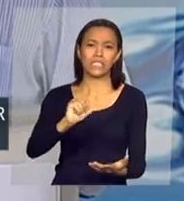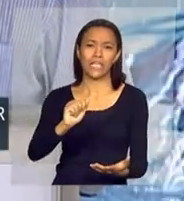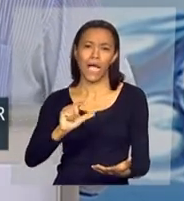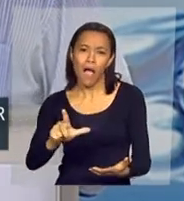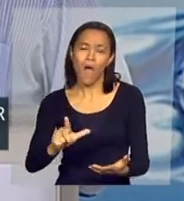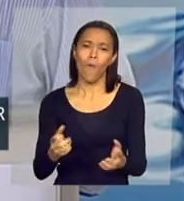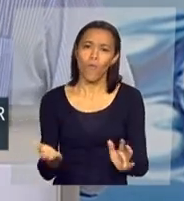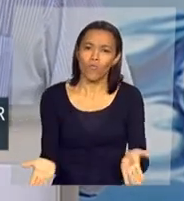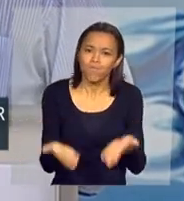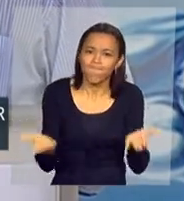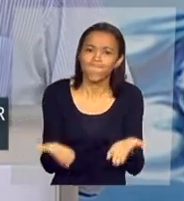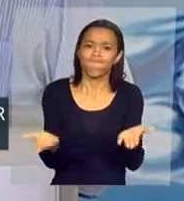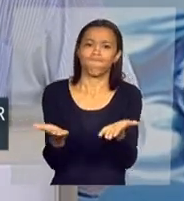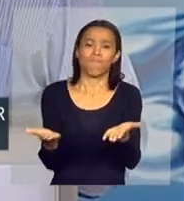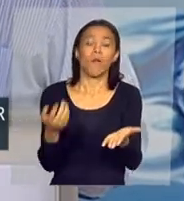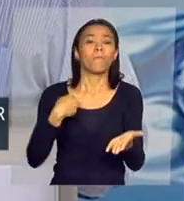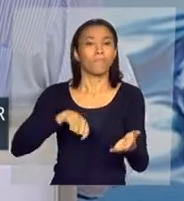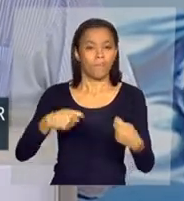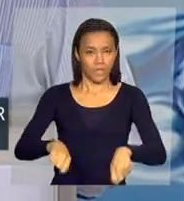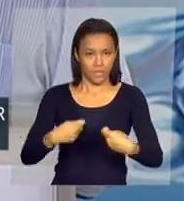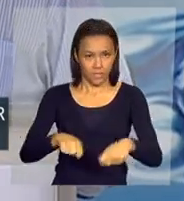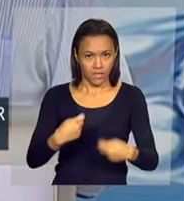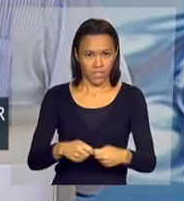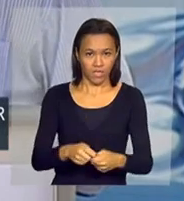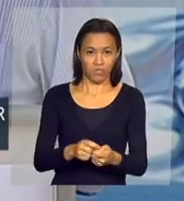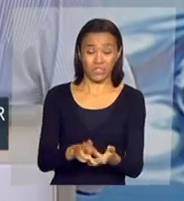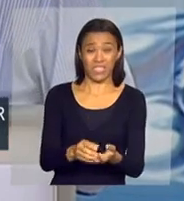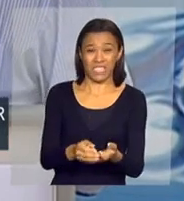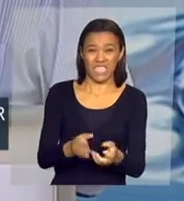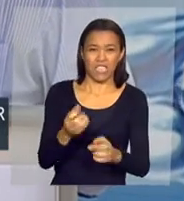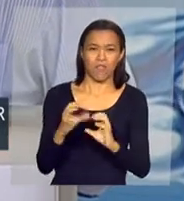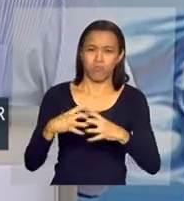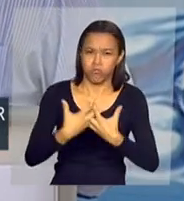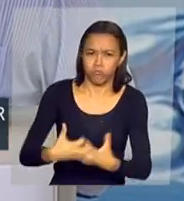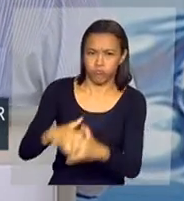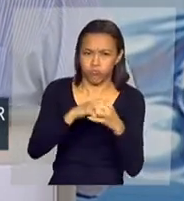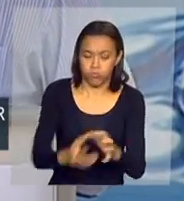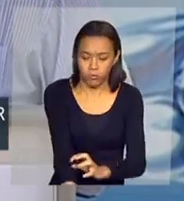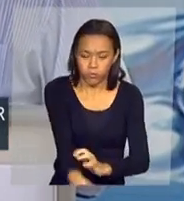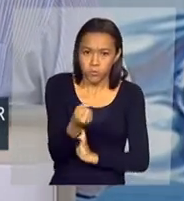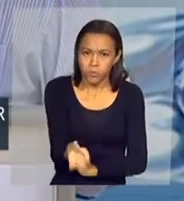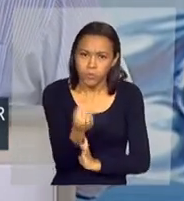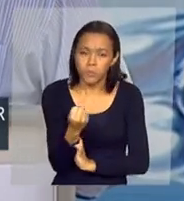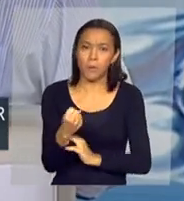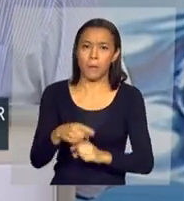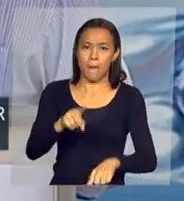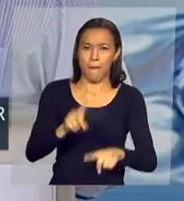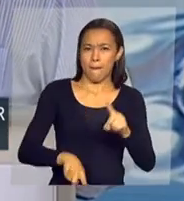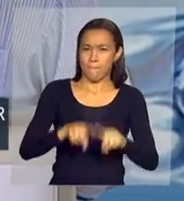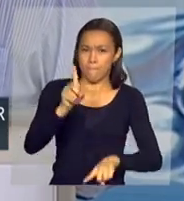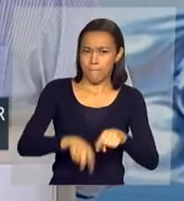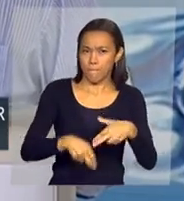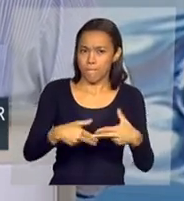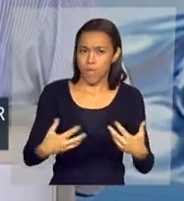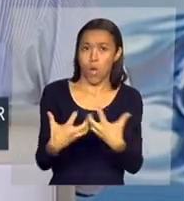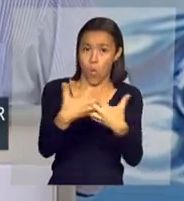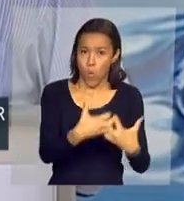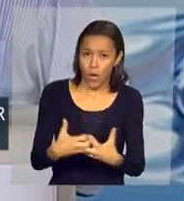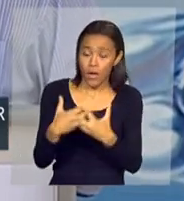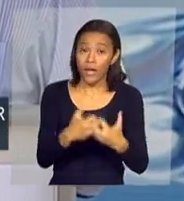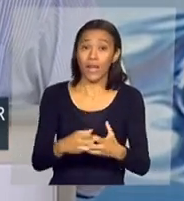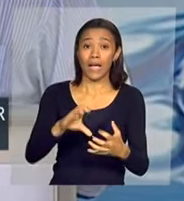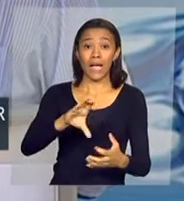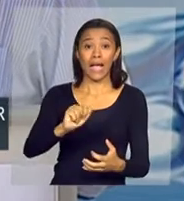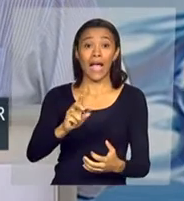presidente, precisamos de retroescavadeiras, tratores, moinhos, máquinas empacotadoras, galpões